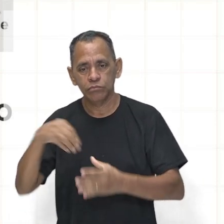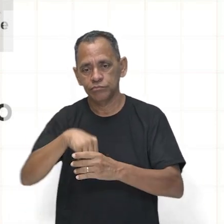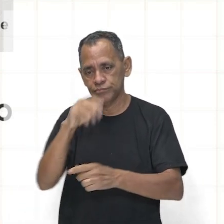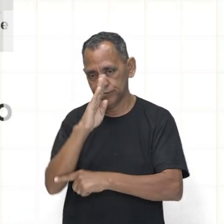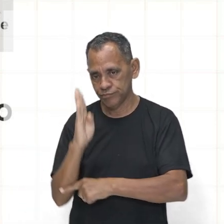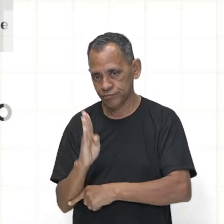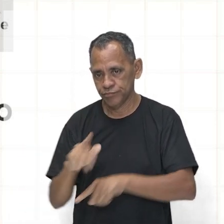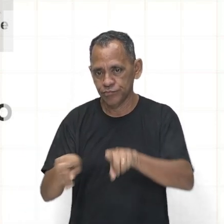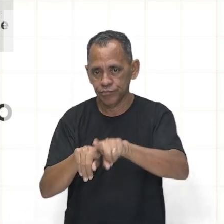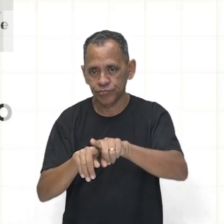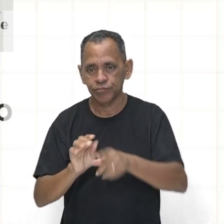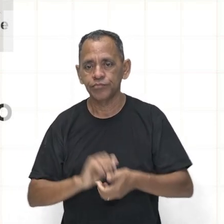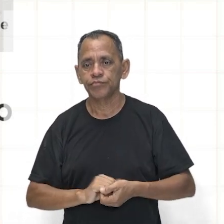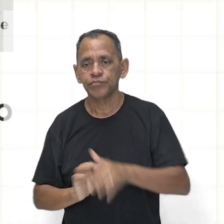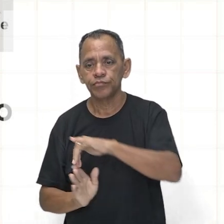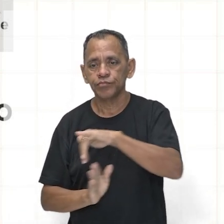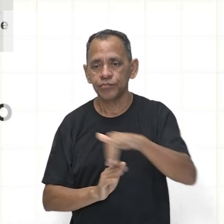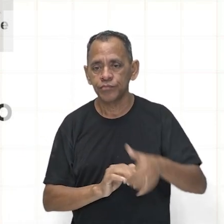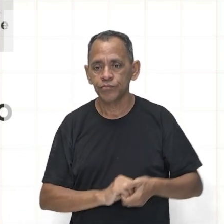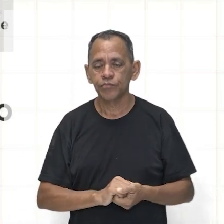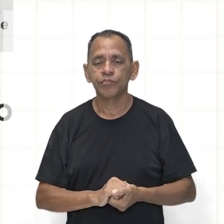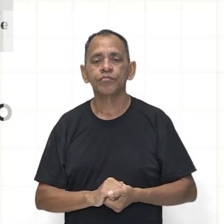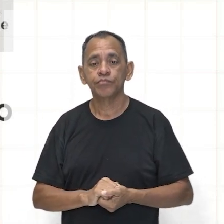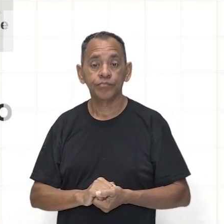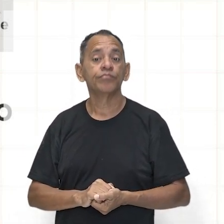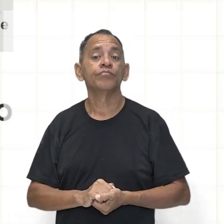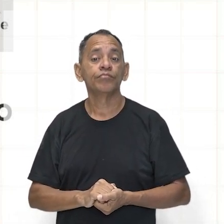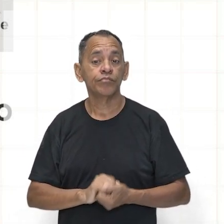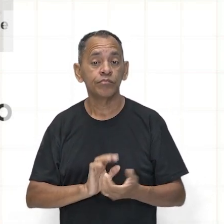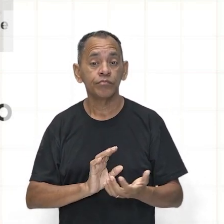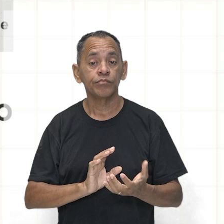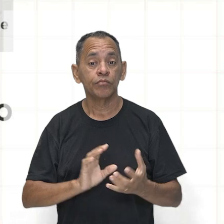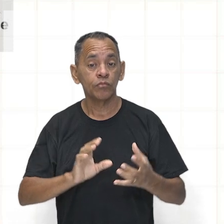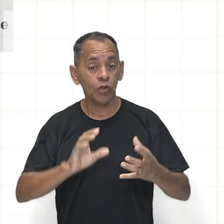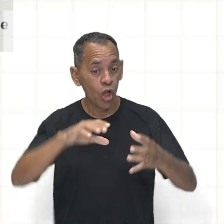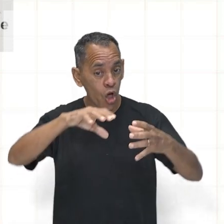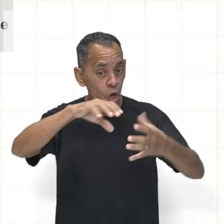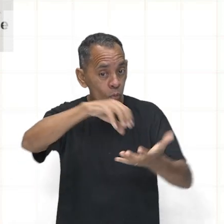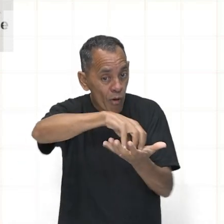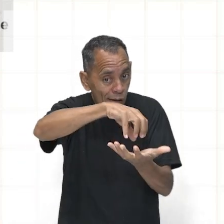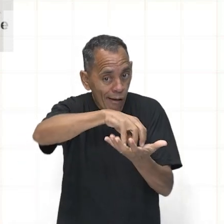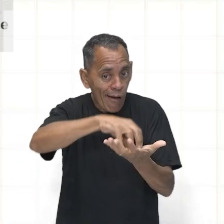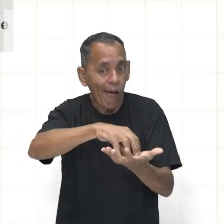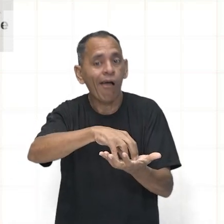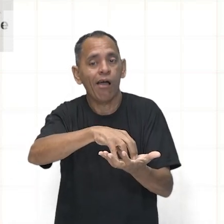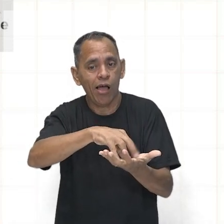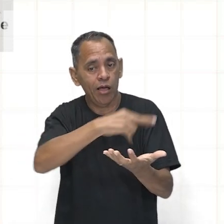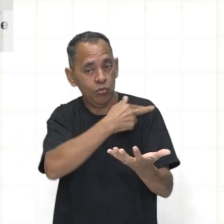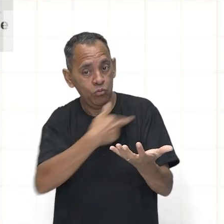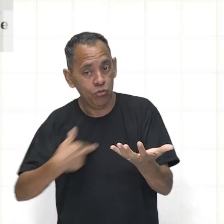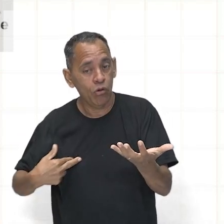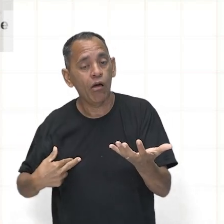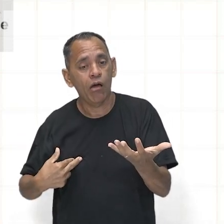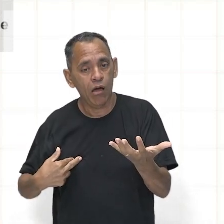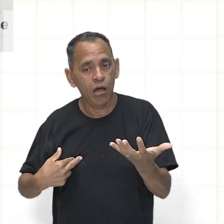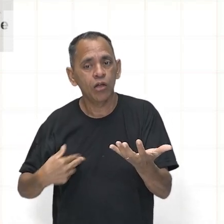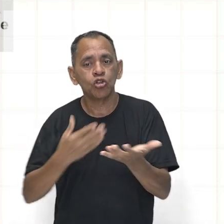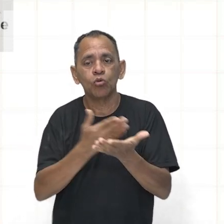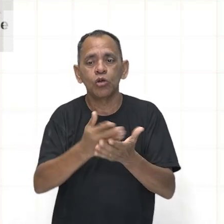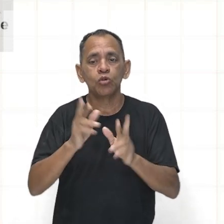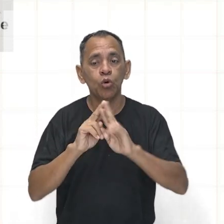à República no Brasil. Continuando, republicanos decidiram realizar uma